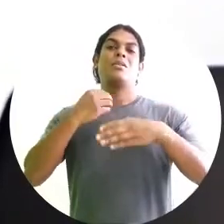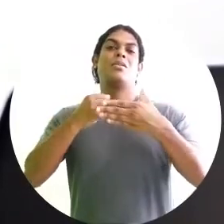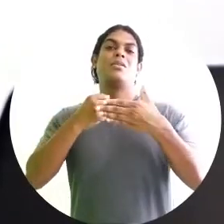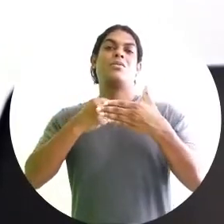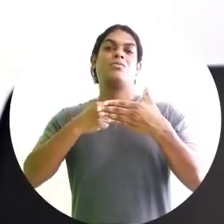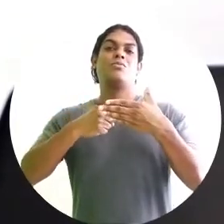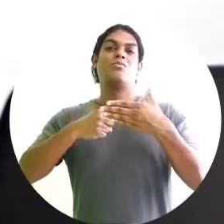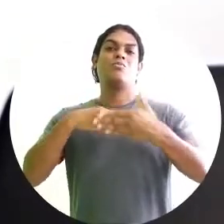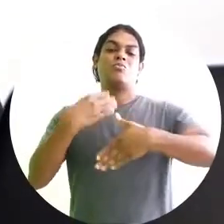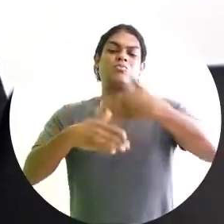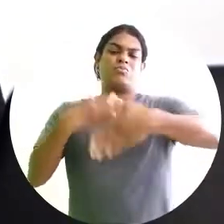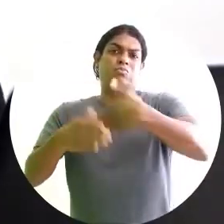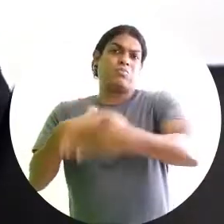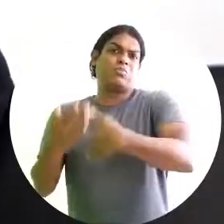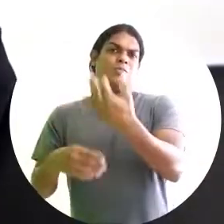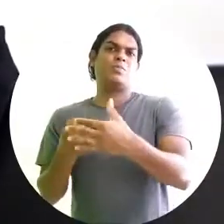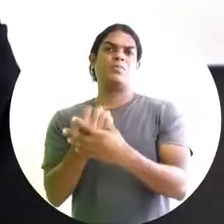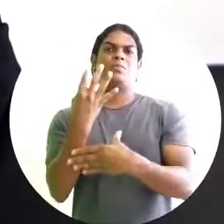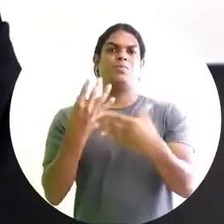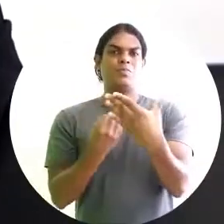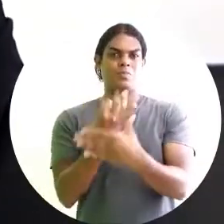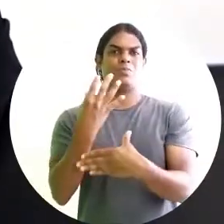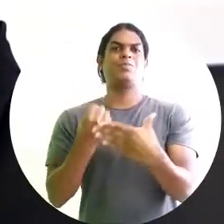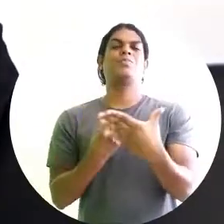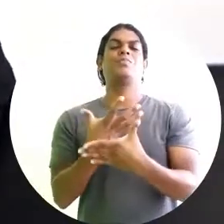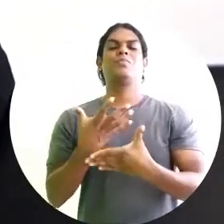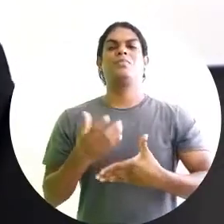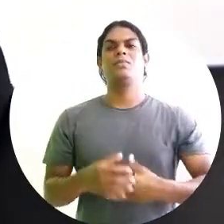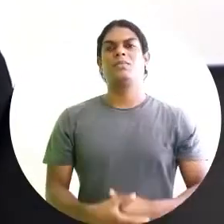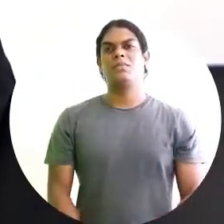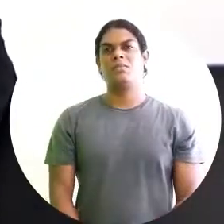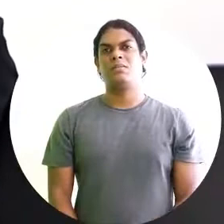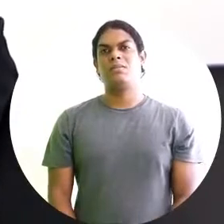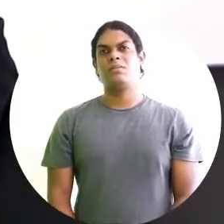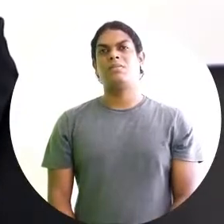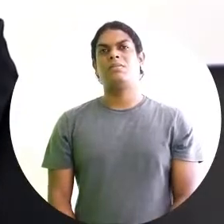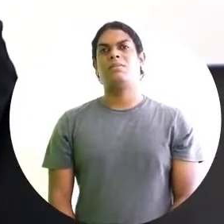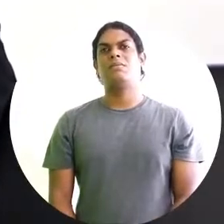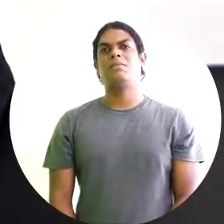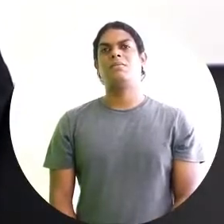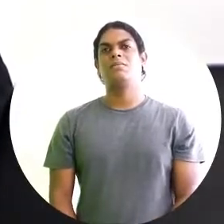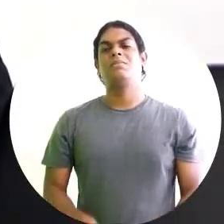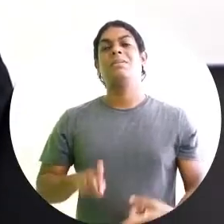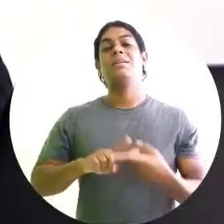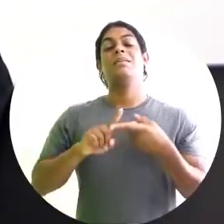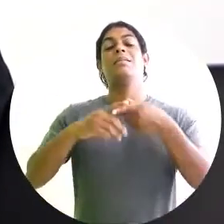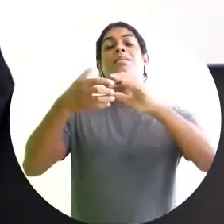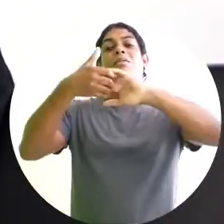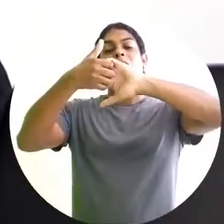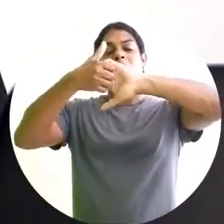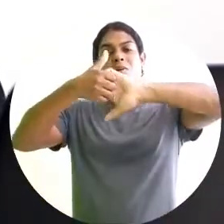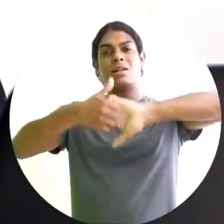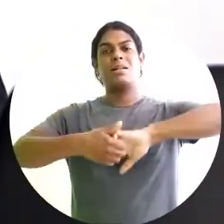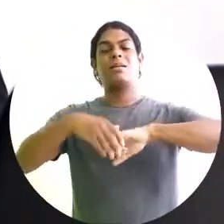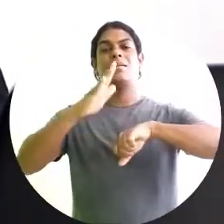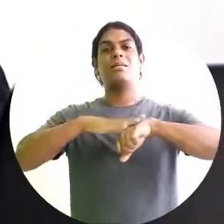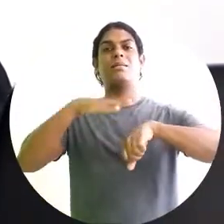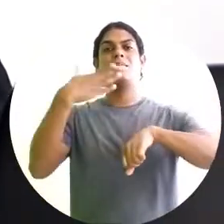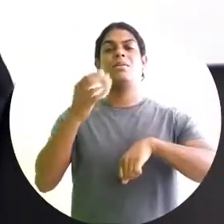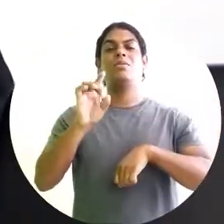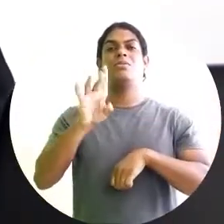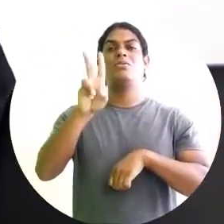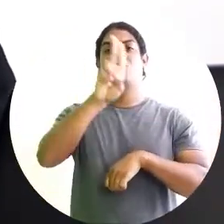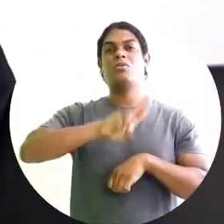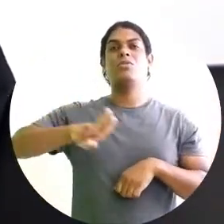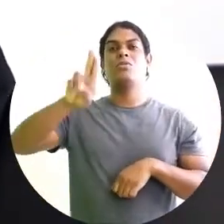mais barato e talvez com uma tecnologia melhor, uma qualidade melhor, dizendo, no produto ou serviço